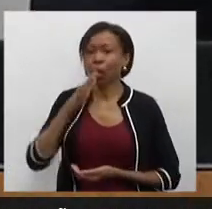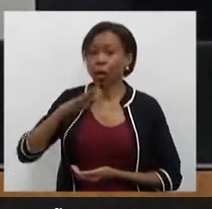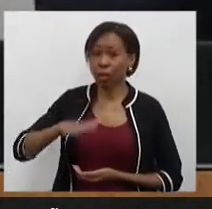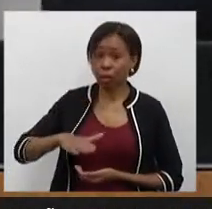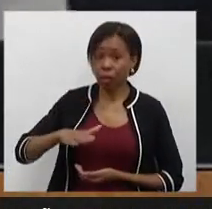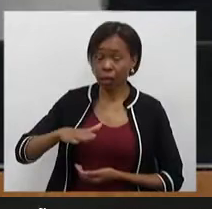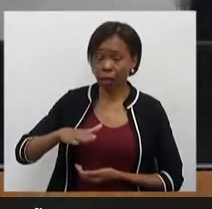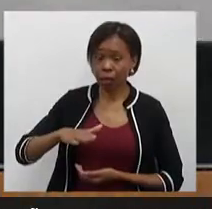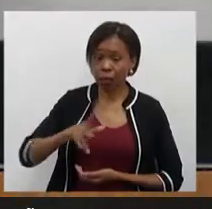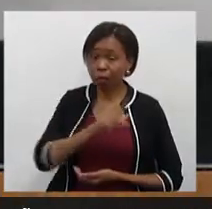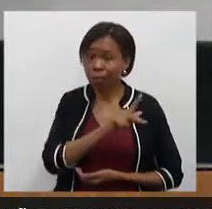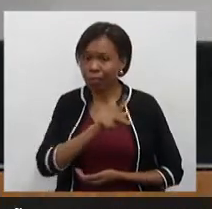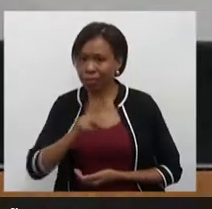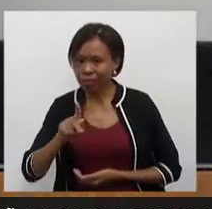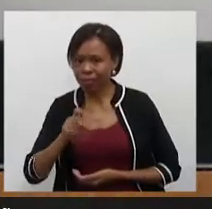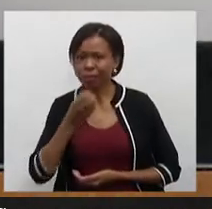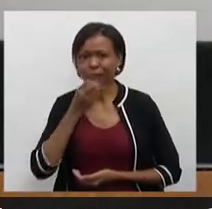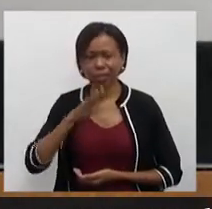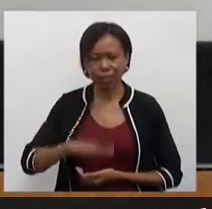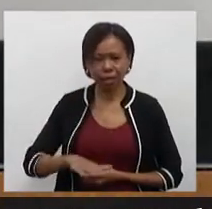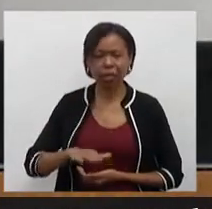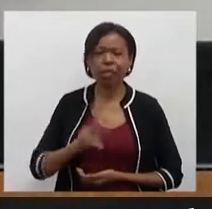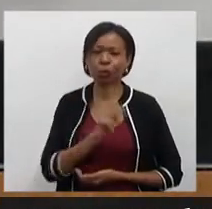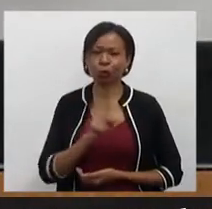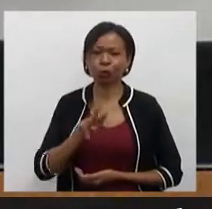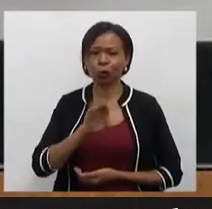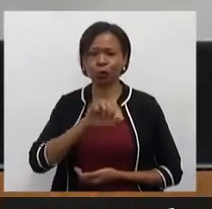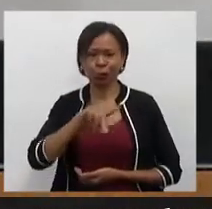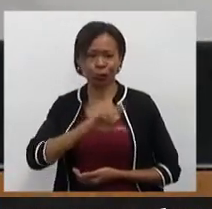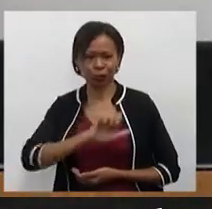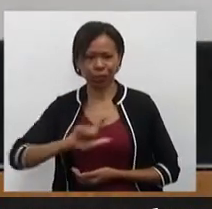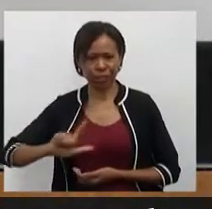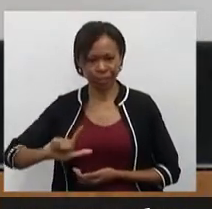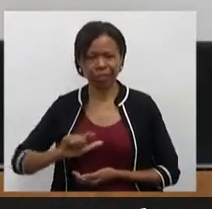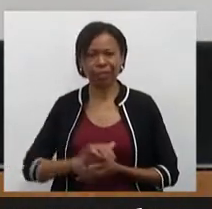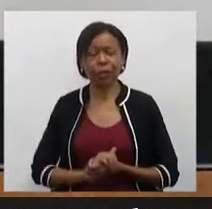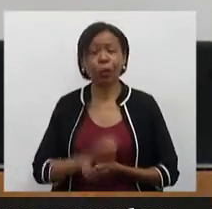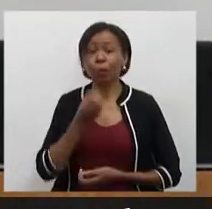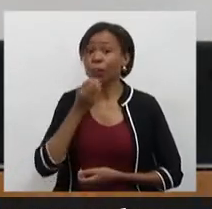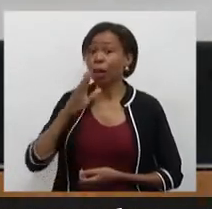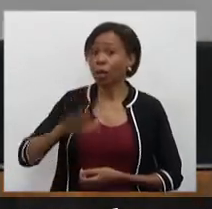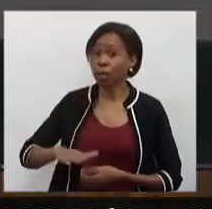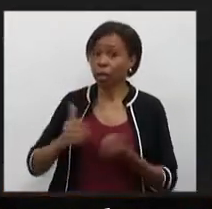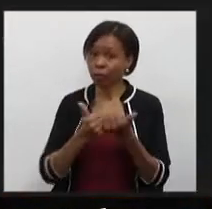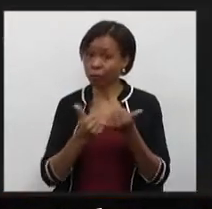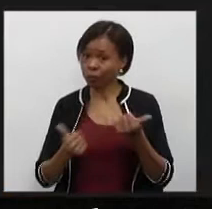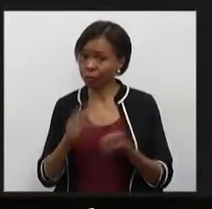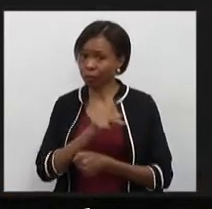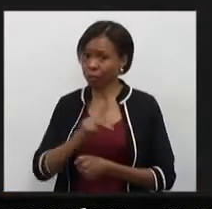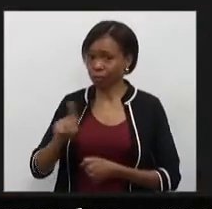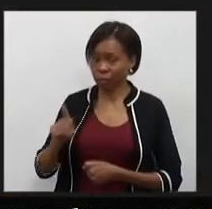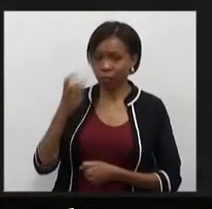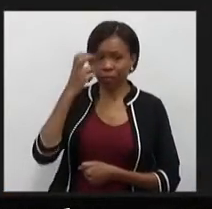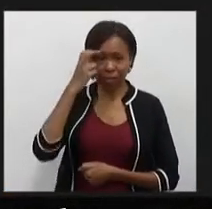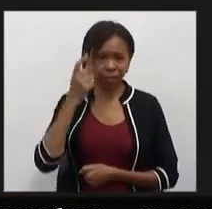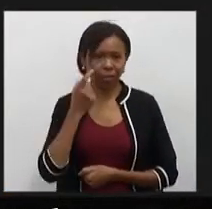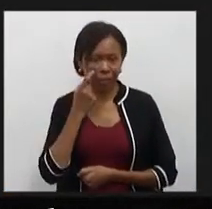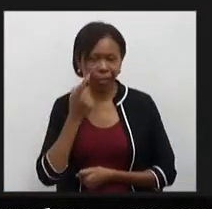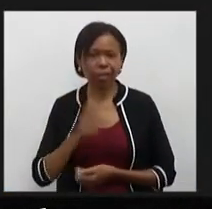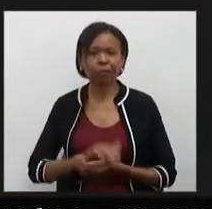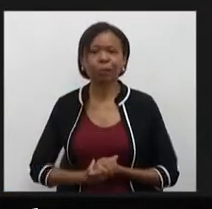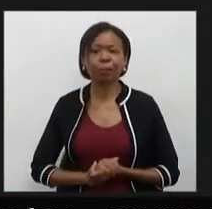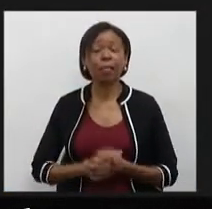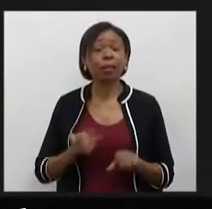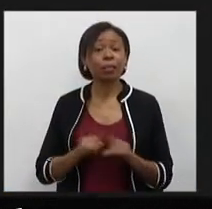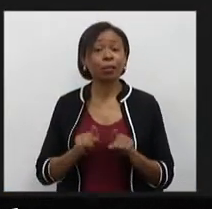Boa tarde, presidente. Boa tarde, Ana Paula. Deputado professor Wendel Mesquita. Boa tarde, vice-presidente. Deputado Zé Guilherme.